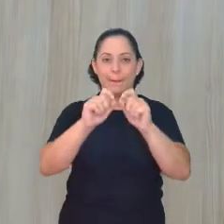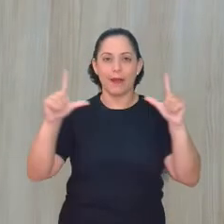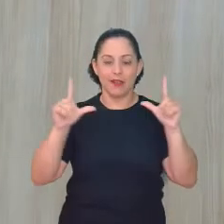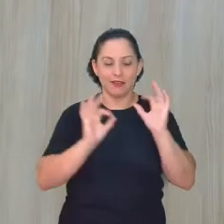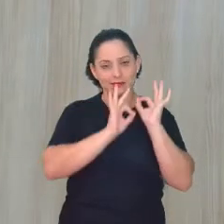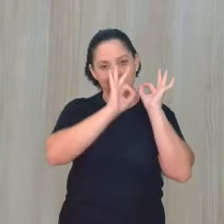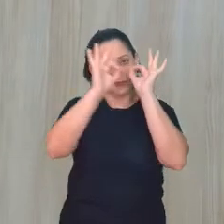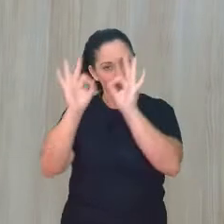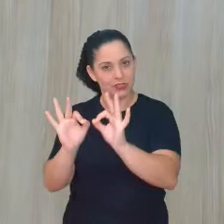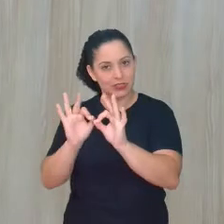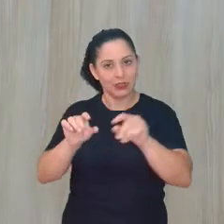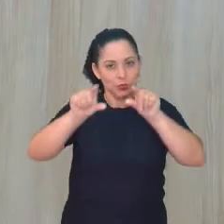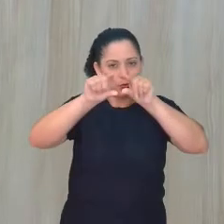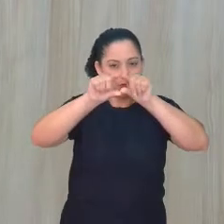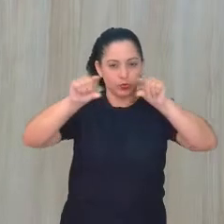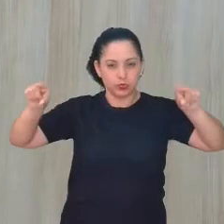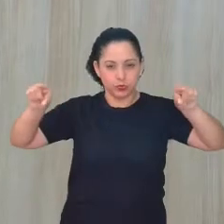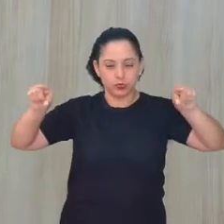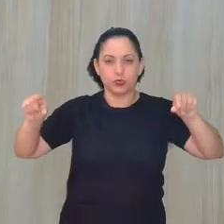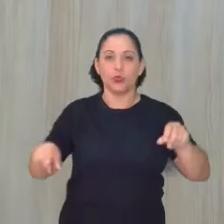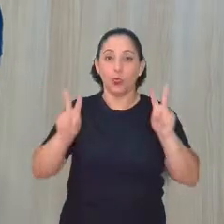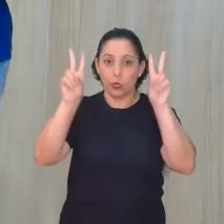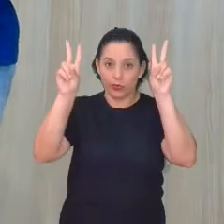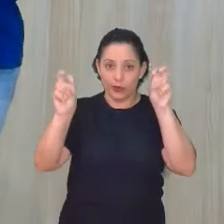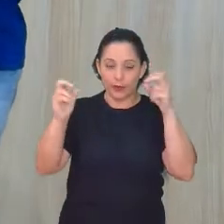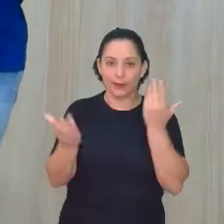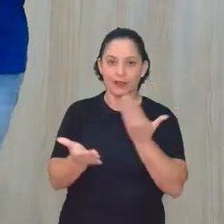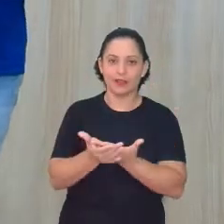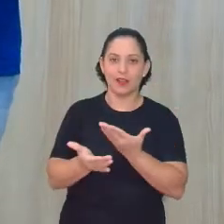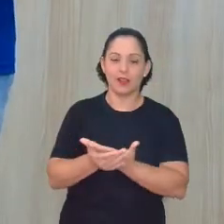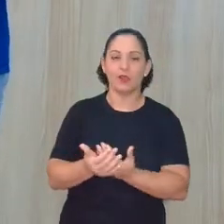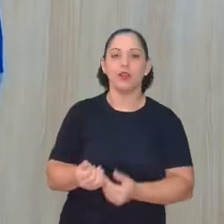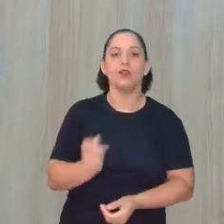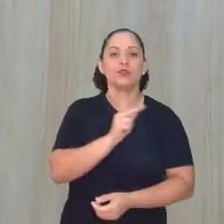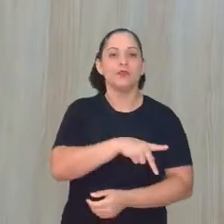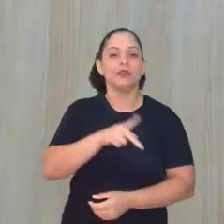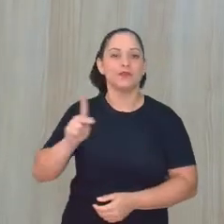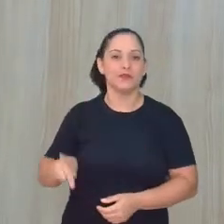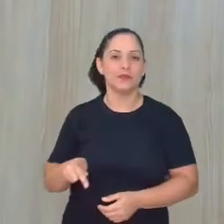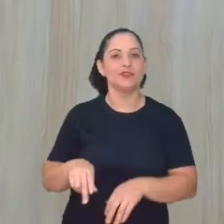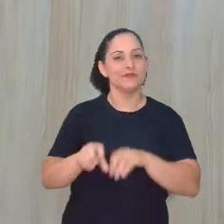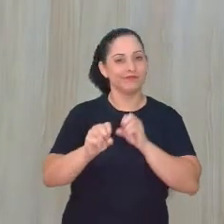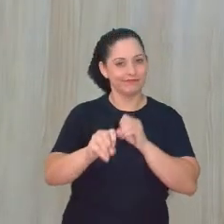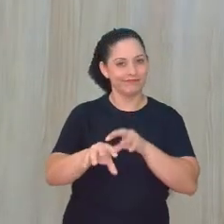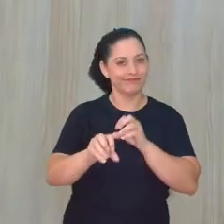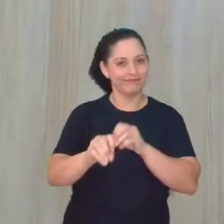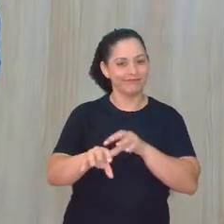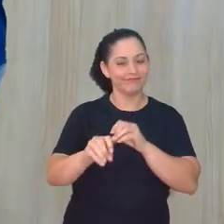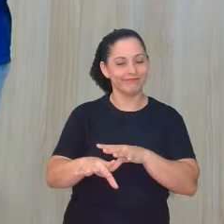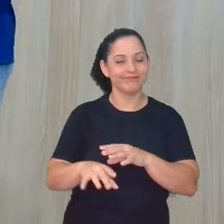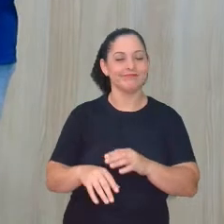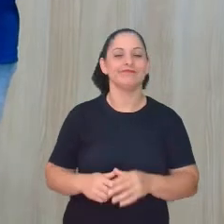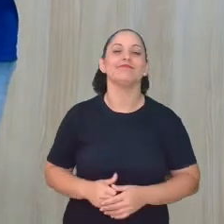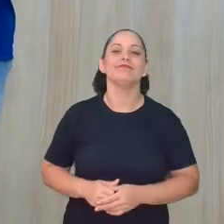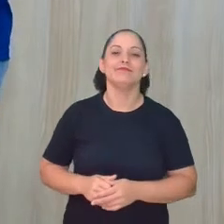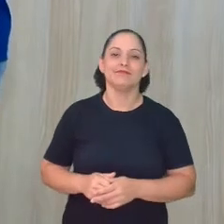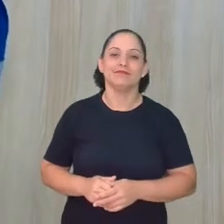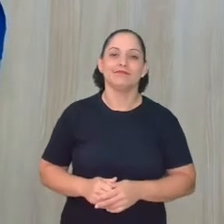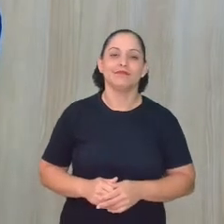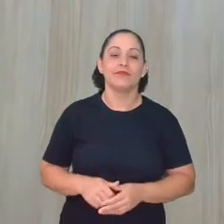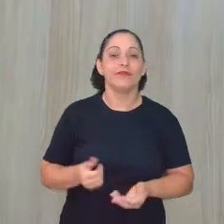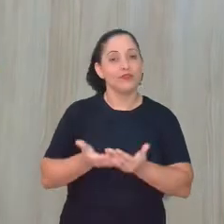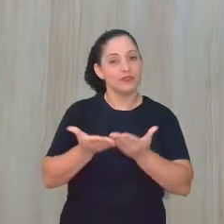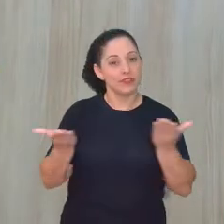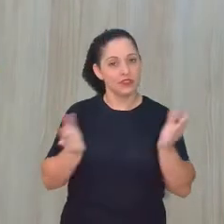Na descrição sempre está lá o tema da aula e os professores que lecionaram essa aula naquele dia, tá bom? Então